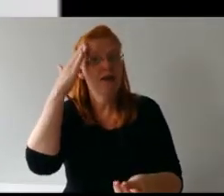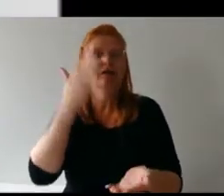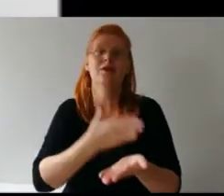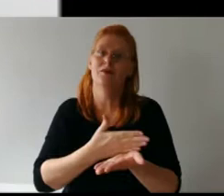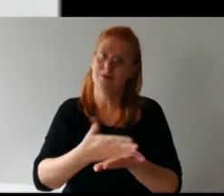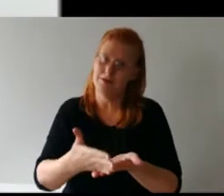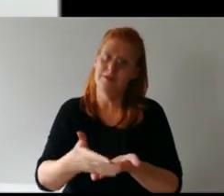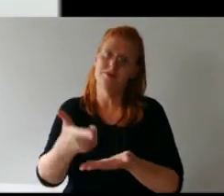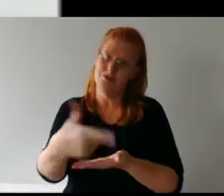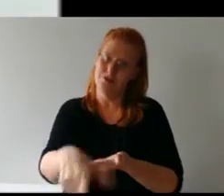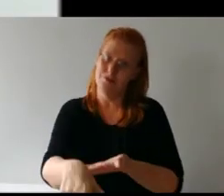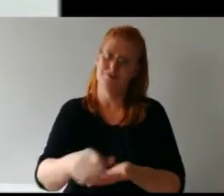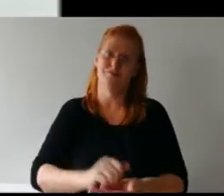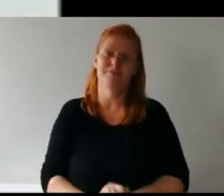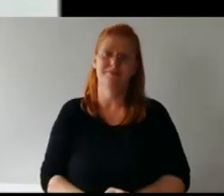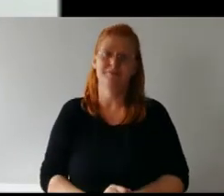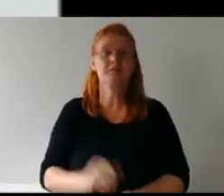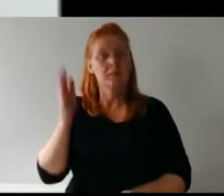reflete, recomeçamos.